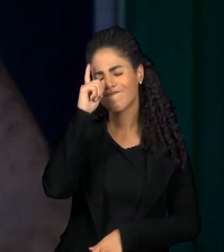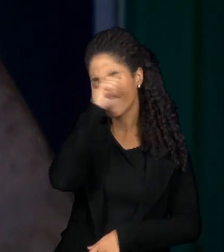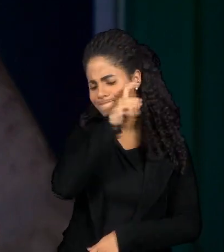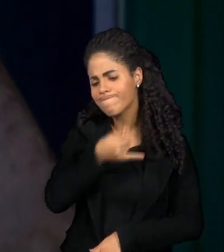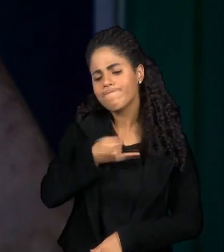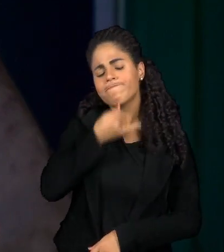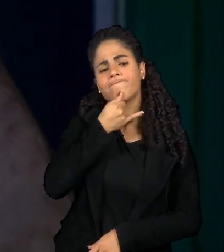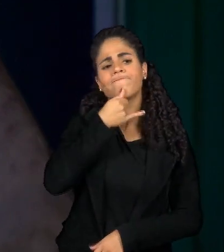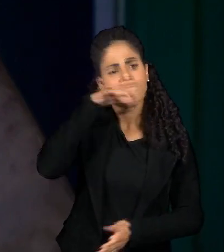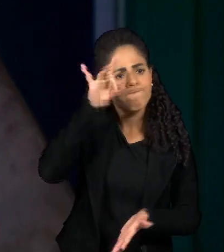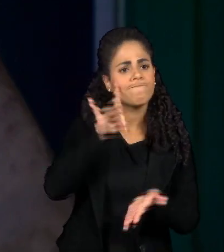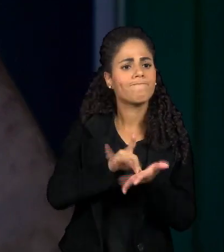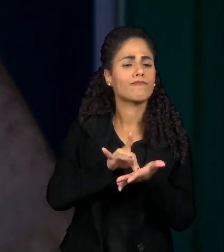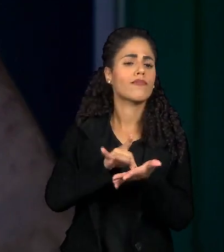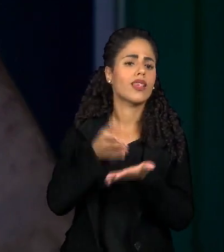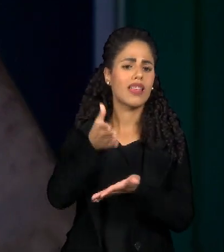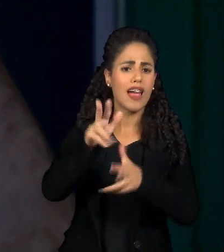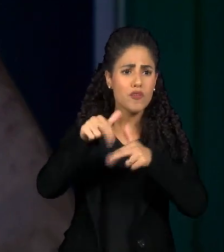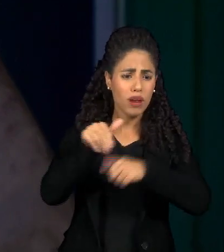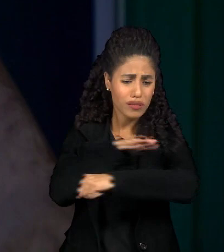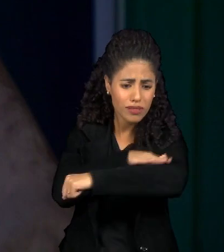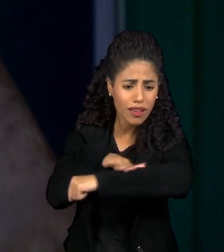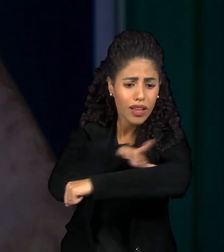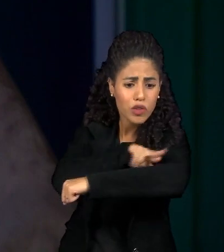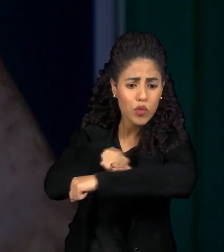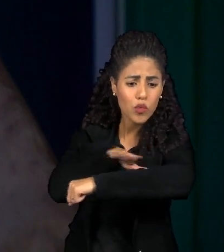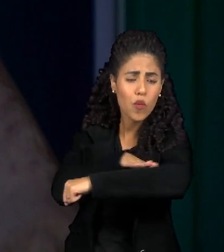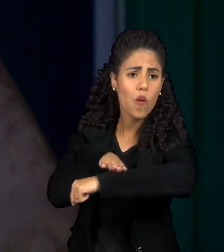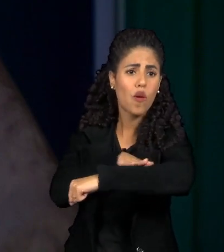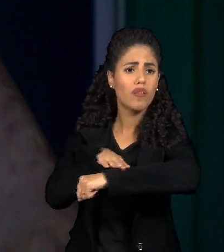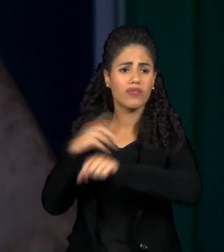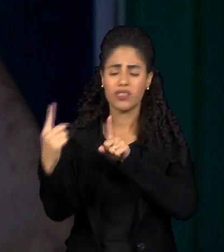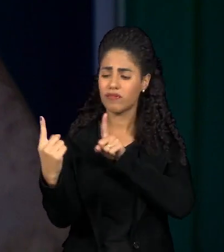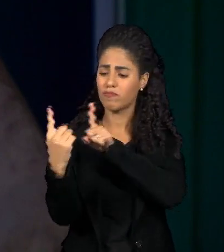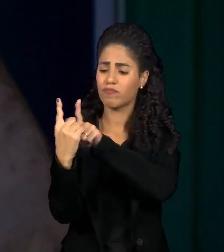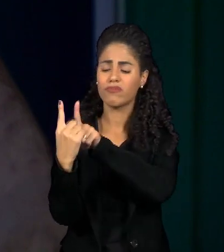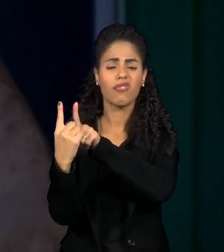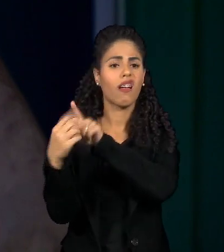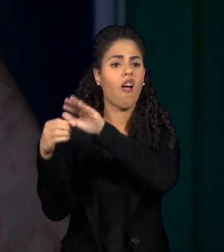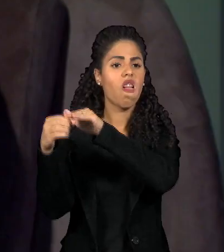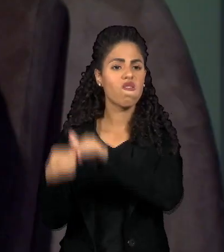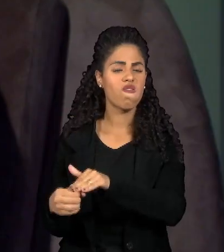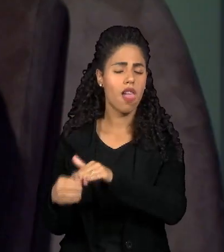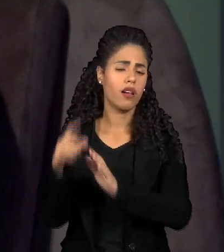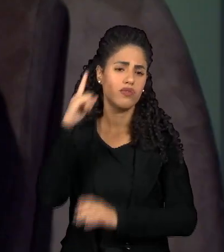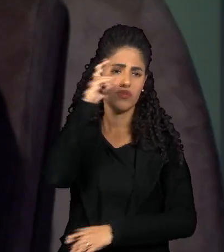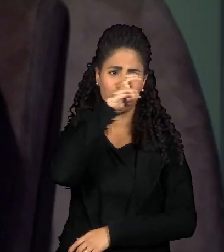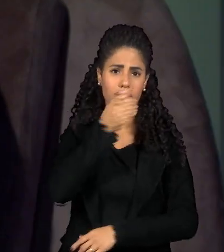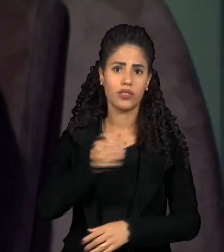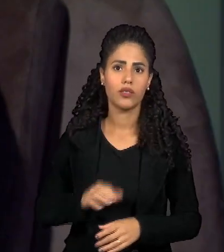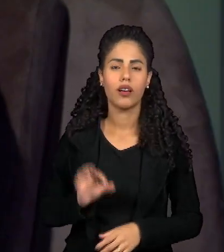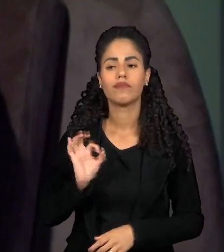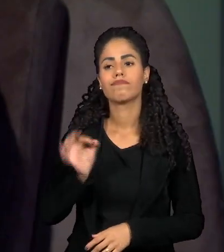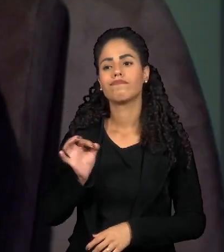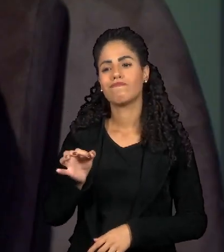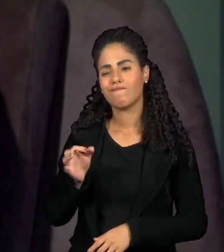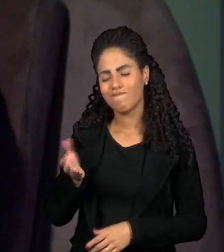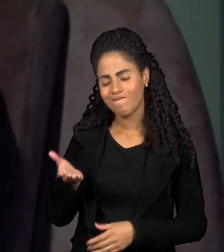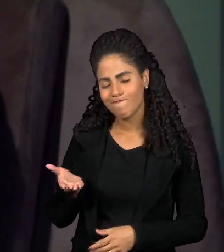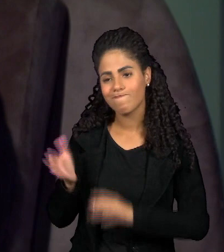que, por conta da cor da sua pele, você seja distinguido e seja destratado, não é isso? É um contexto, né,